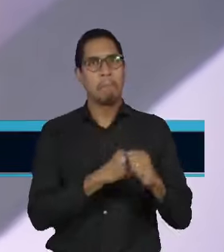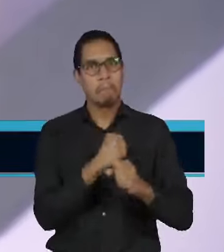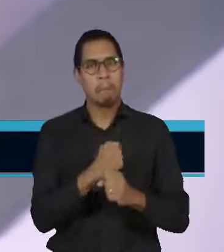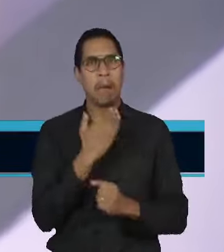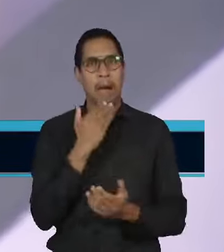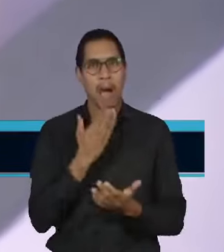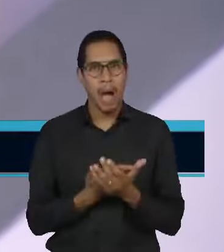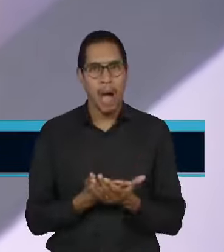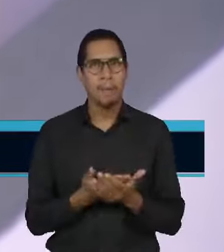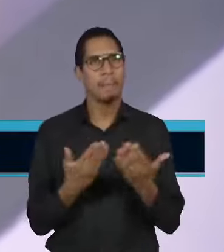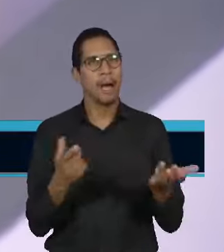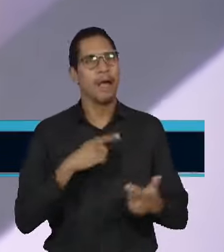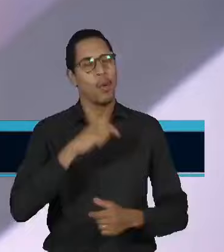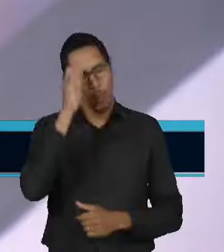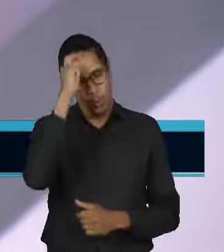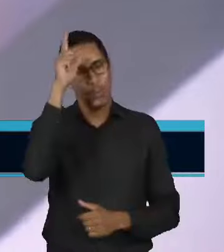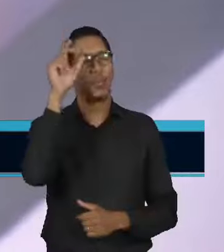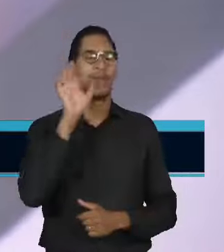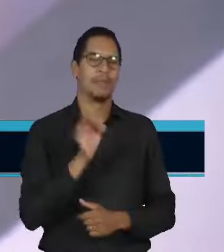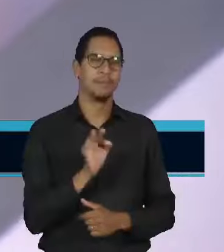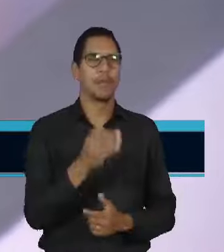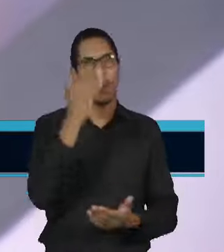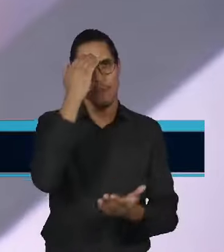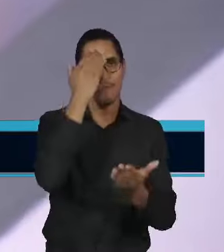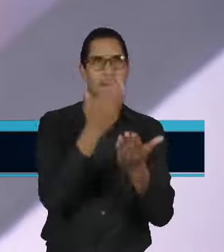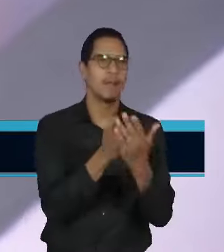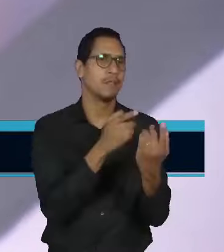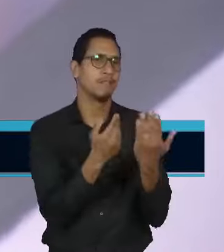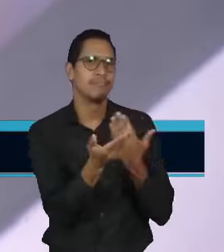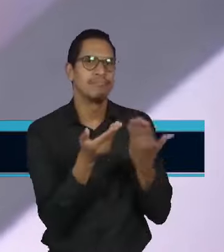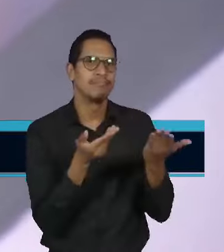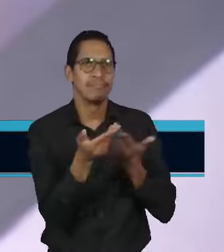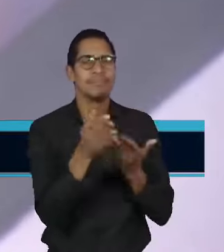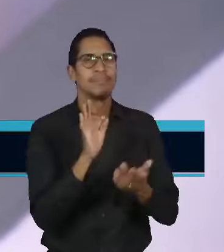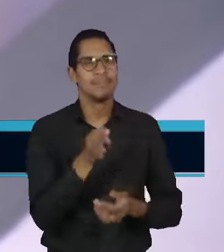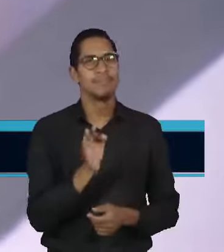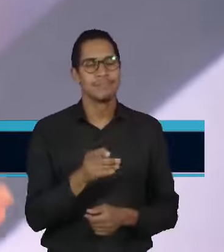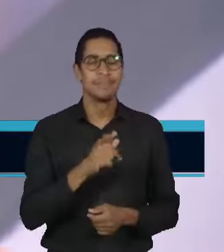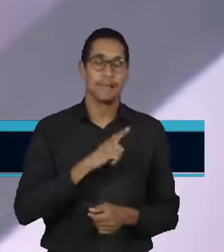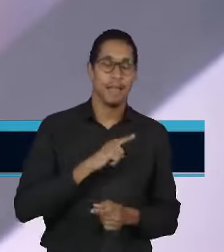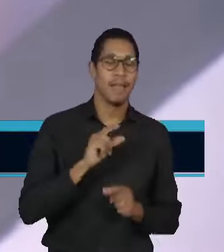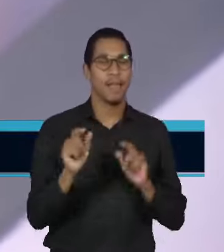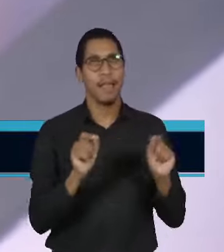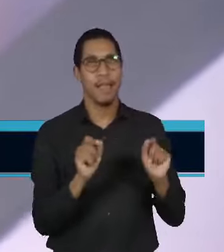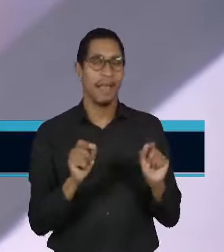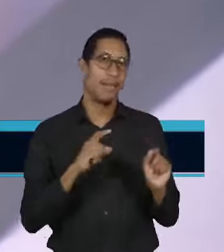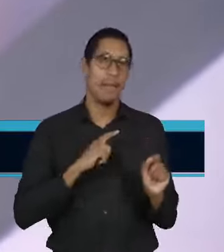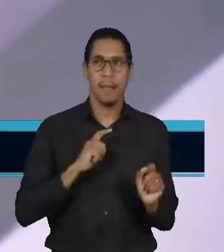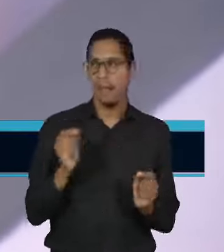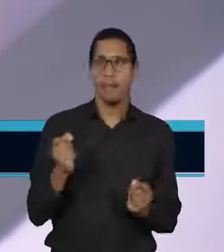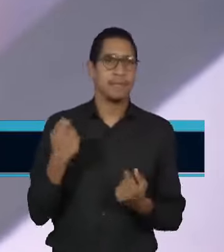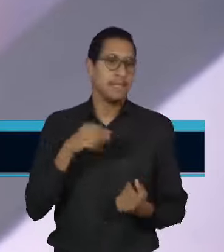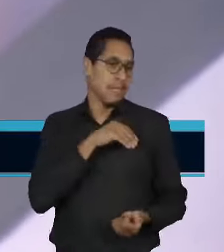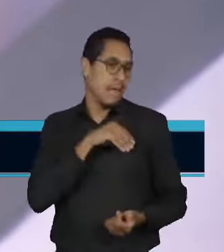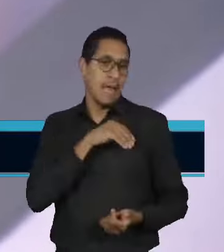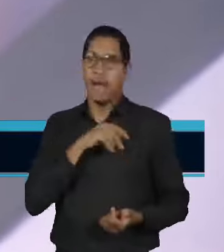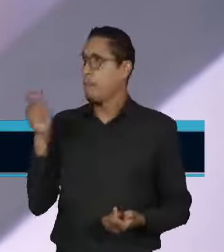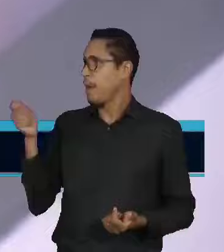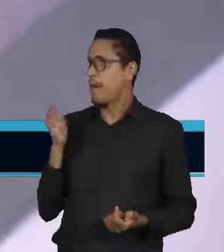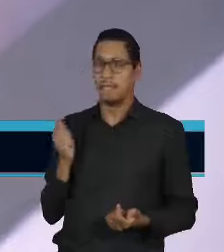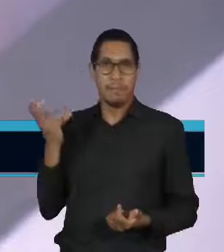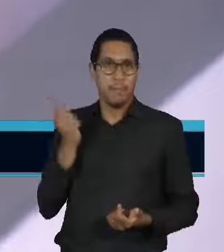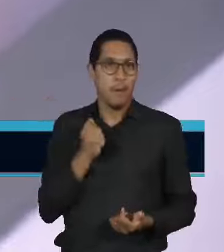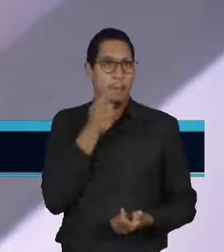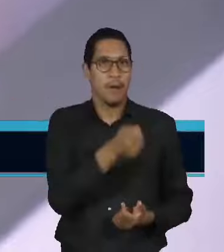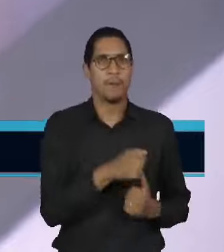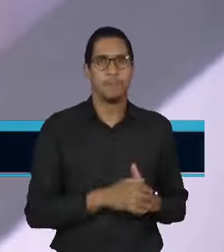é essa questão cultural mesmo, né? Da confiança e das pessoas, de fato, dependerem do pagamento para conseguir acertar a conta. Minha